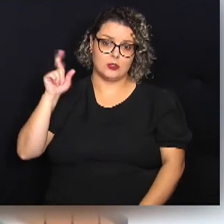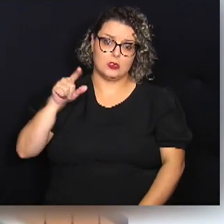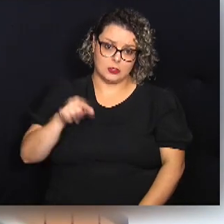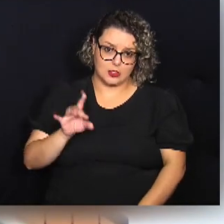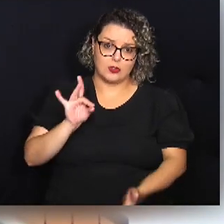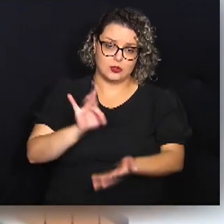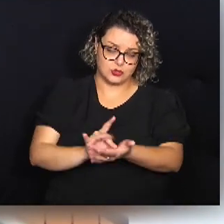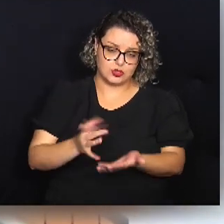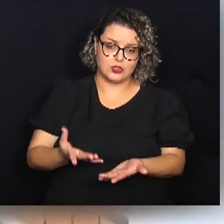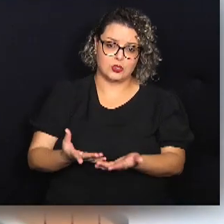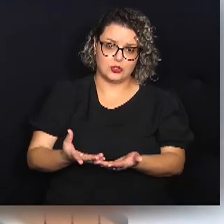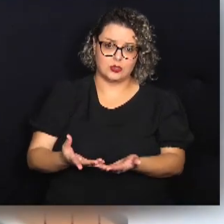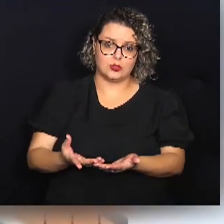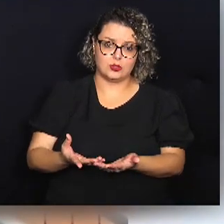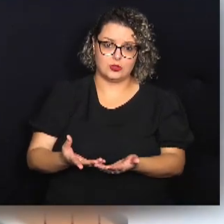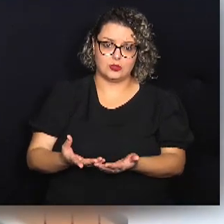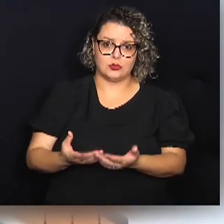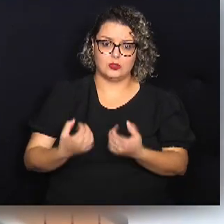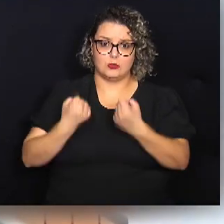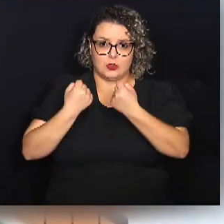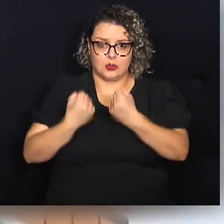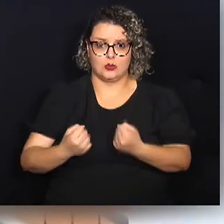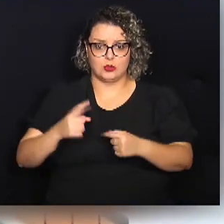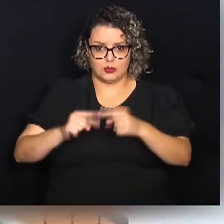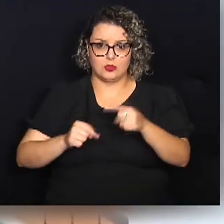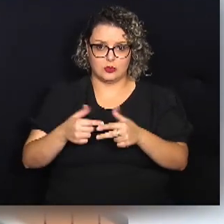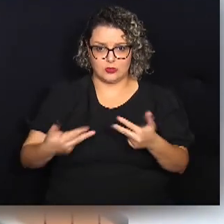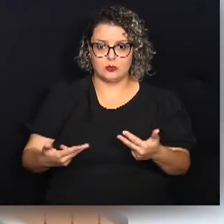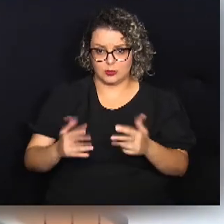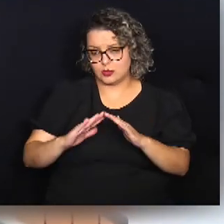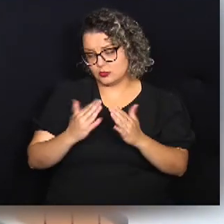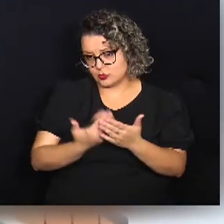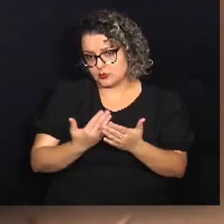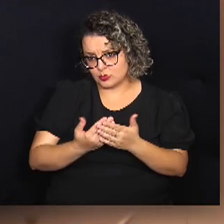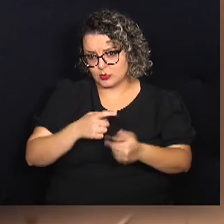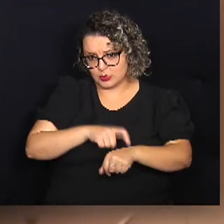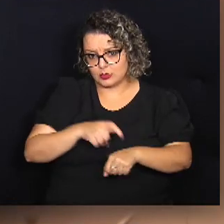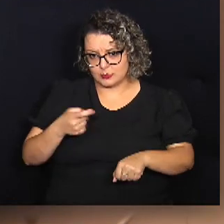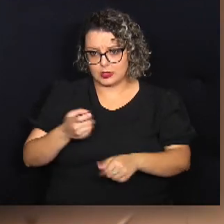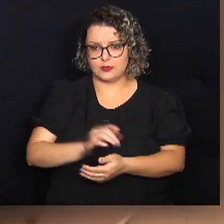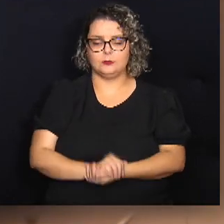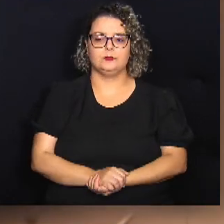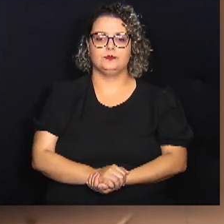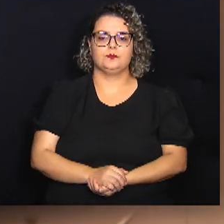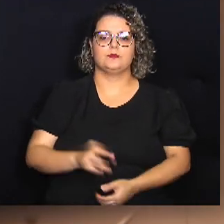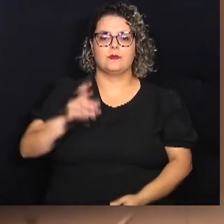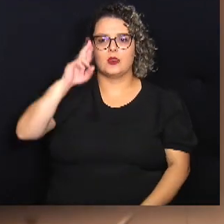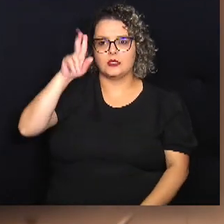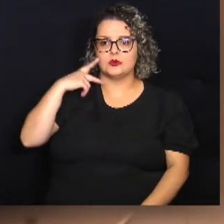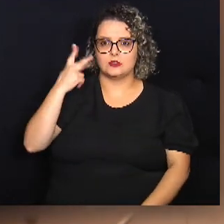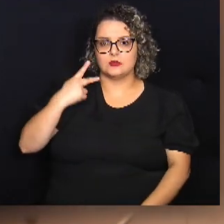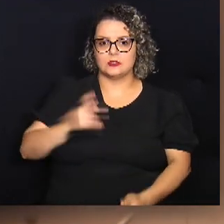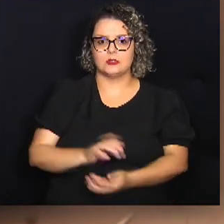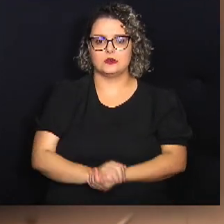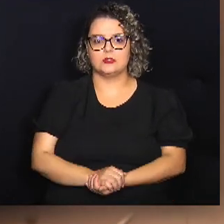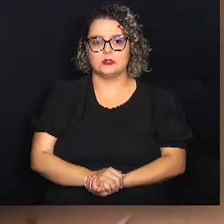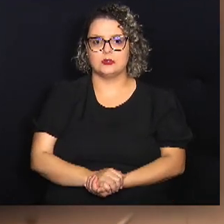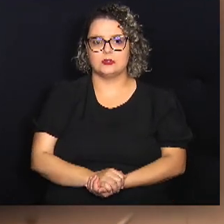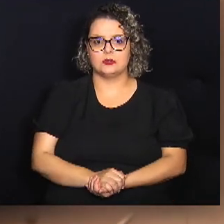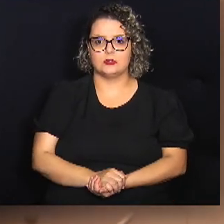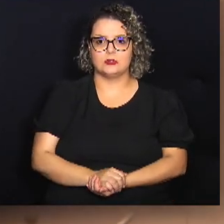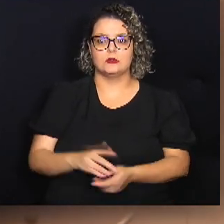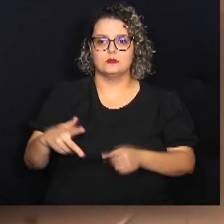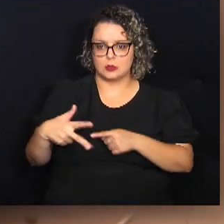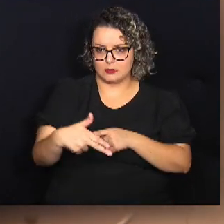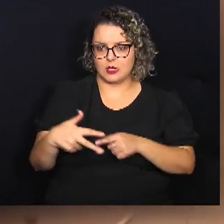originários da carga de material que é feita durante o período escolar. Senhor vereador, Você me concede uma